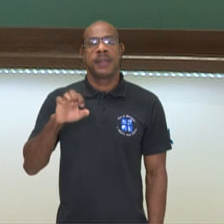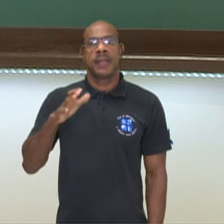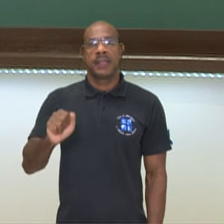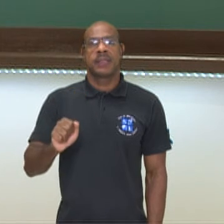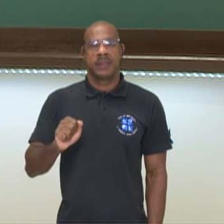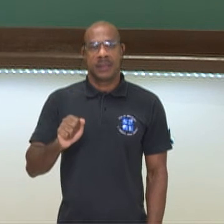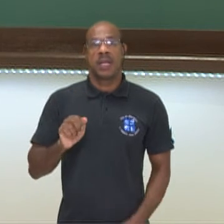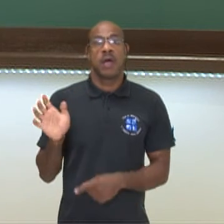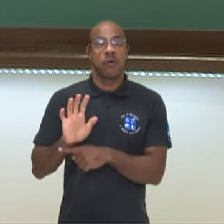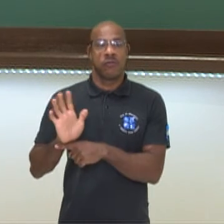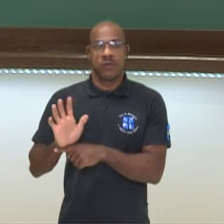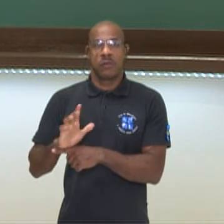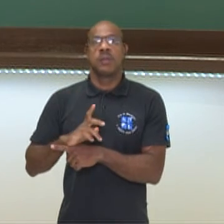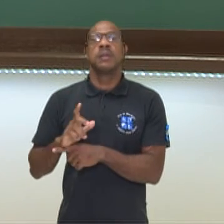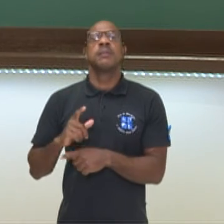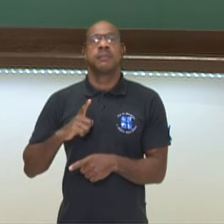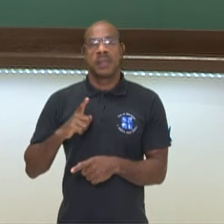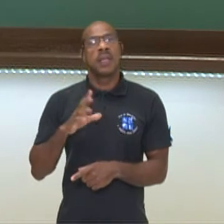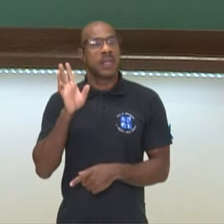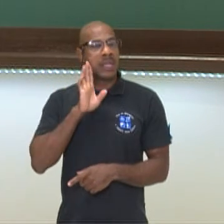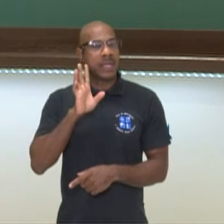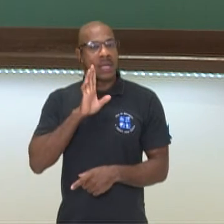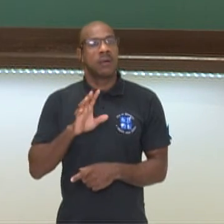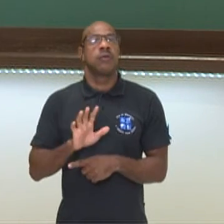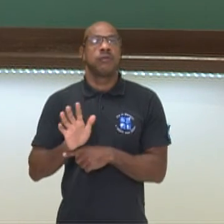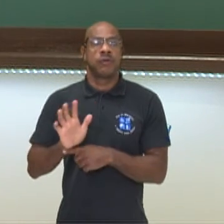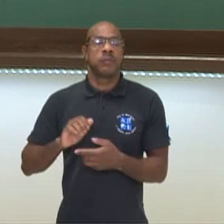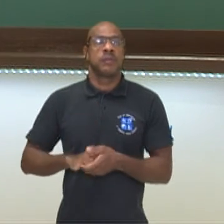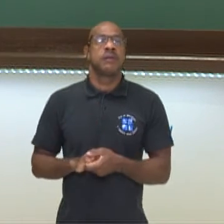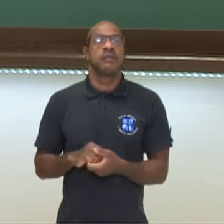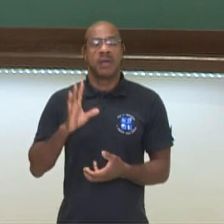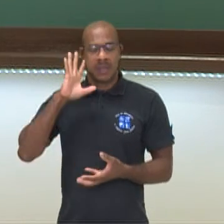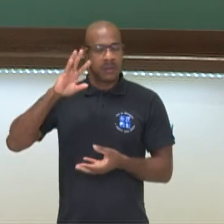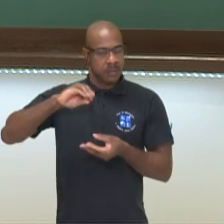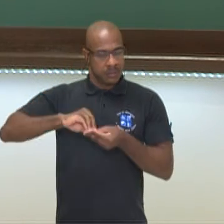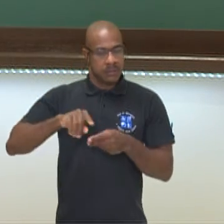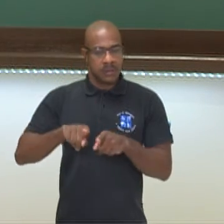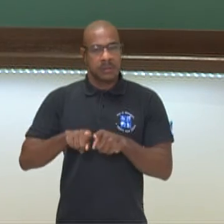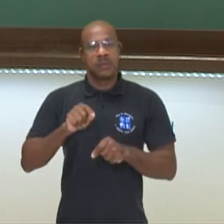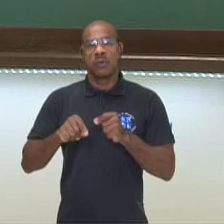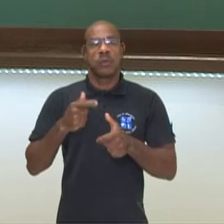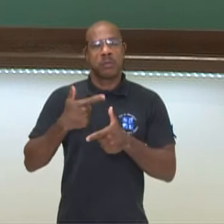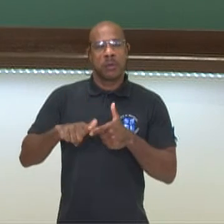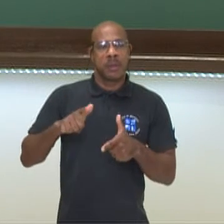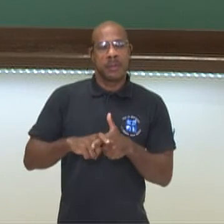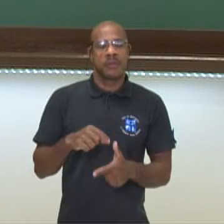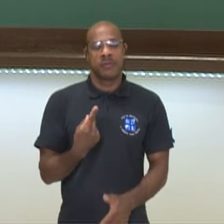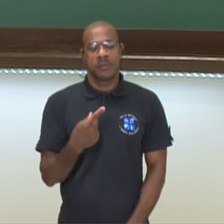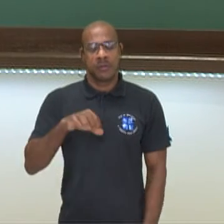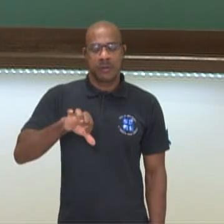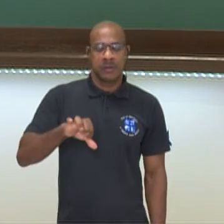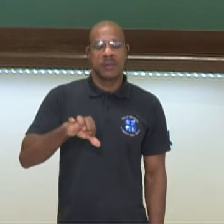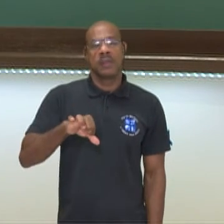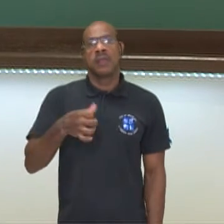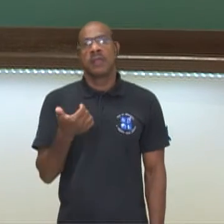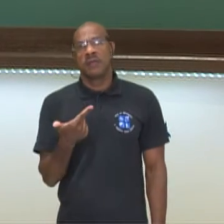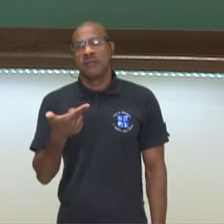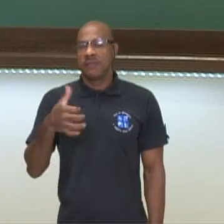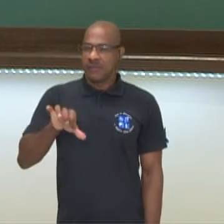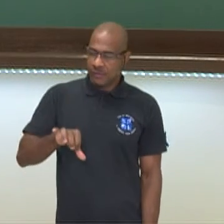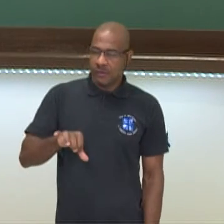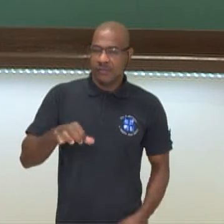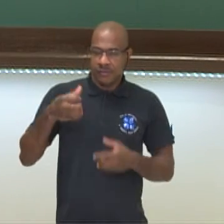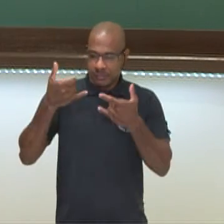como ator principal. É um filme muito bacana para entender um pouquinho ali, né, da crise de 29, para entender um pouquinho as dificuldades que a